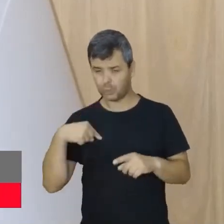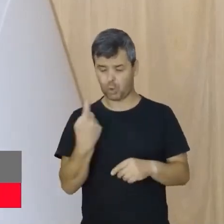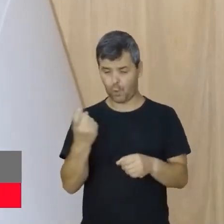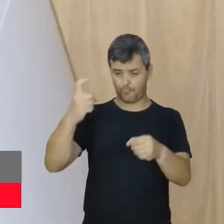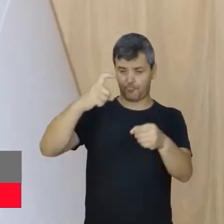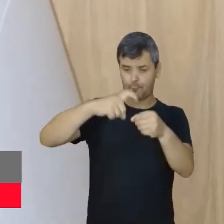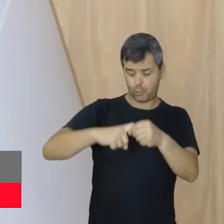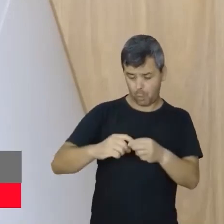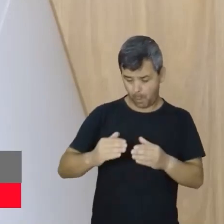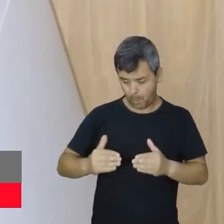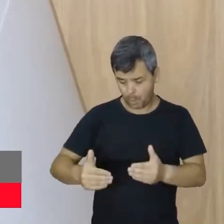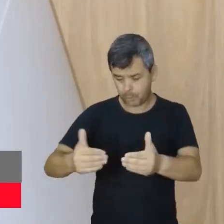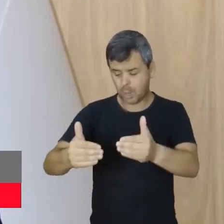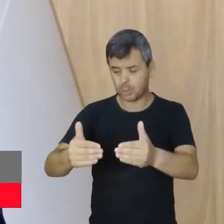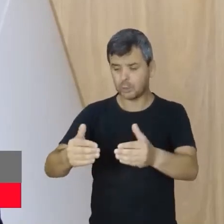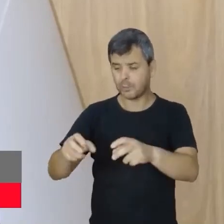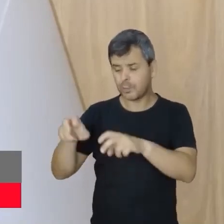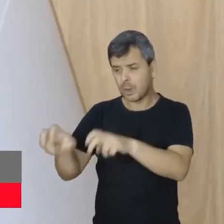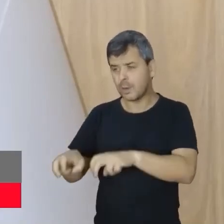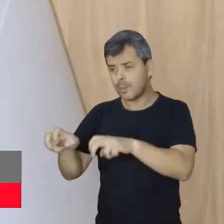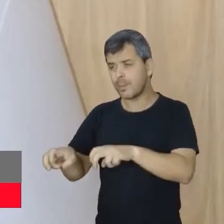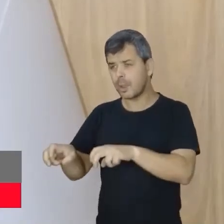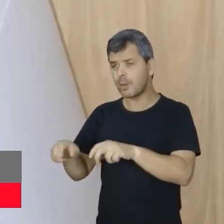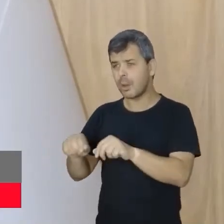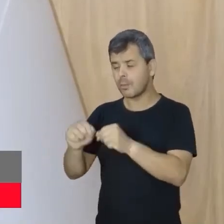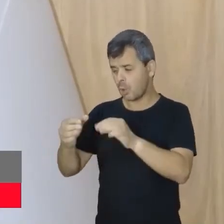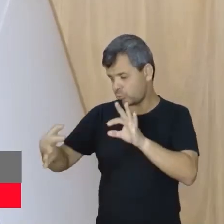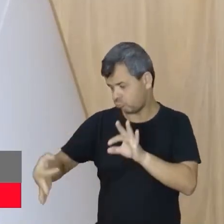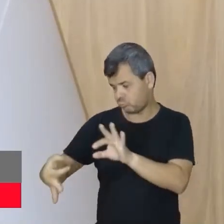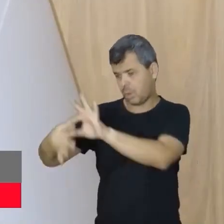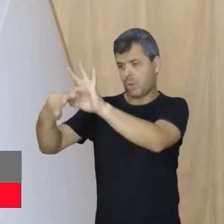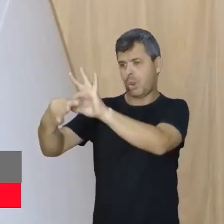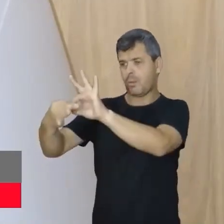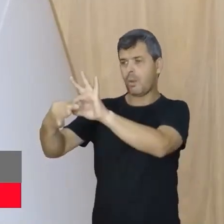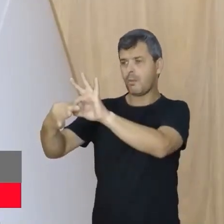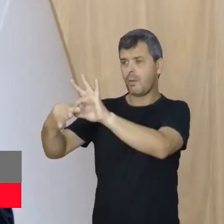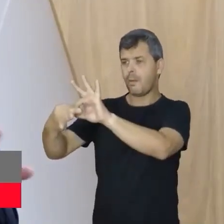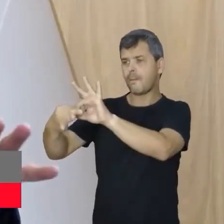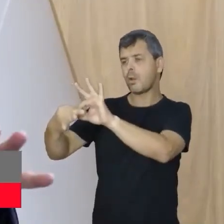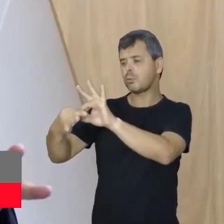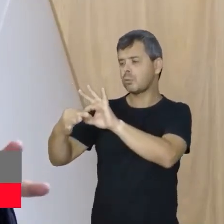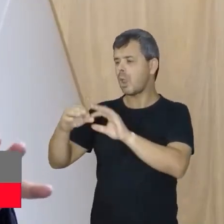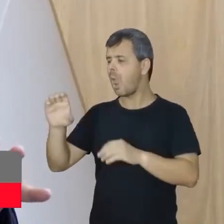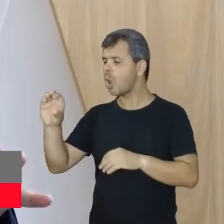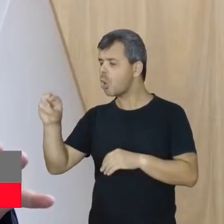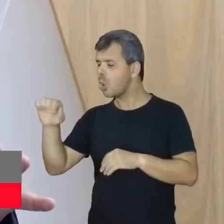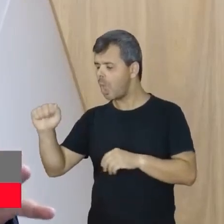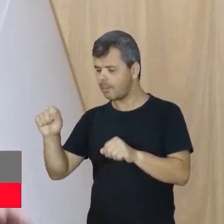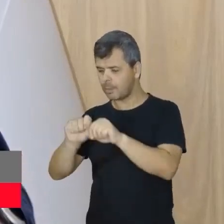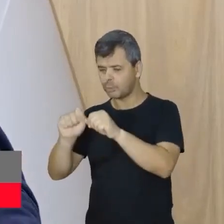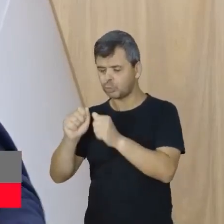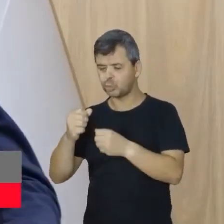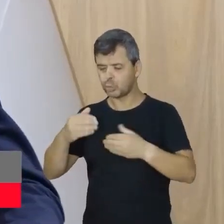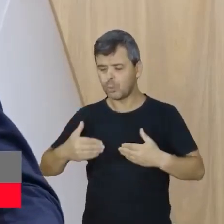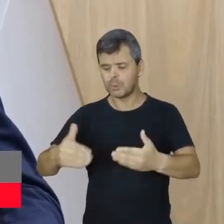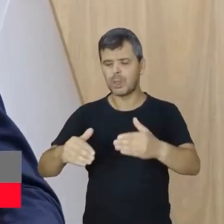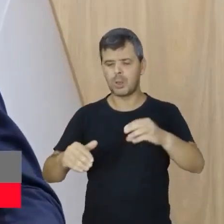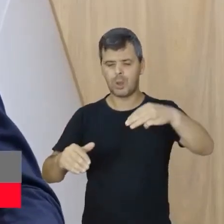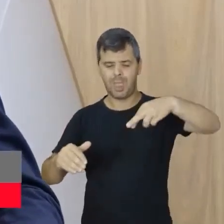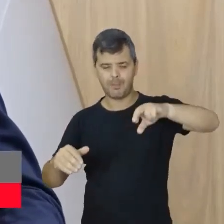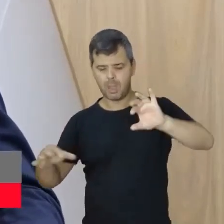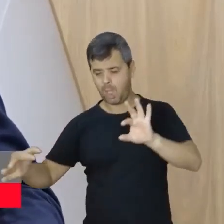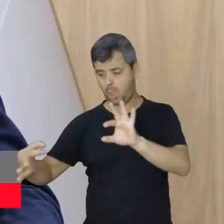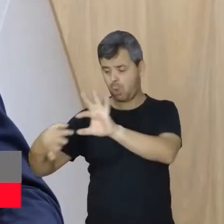voltou o Ministério do Desenvolvimento Agrário, e agora a Conab está vinculada ao MDA. Não deixamos de praticar nenhuma das políticas públicas para